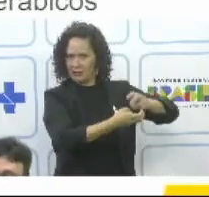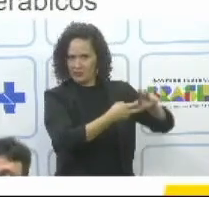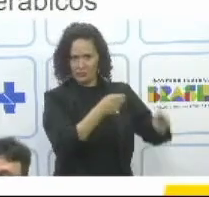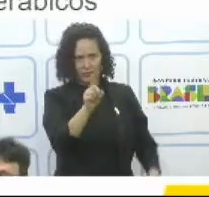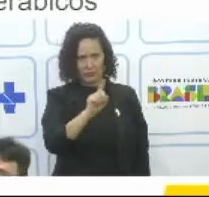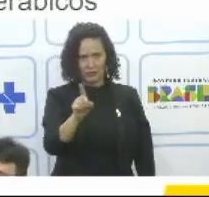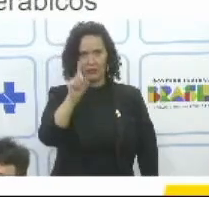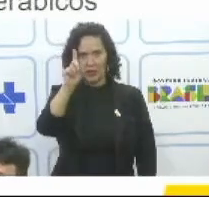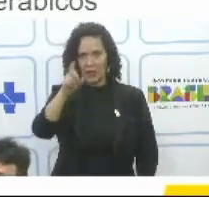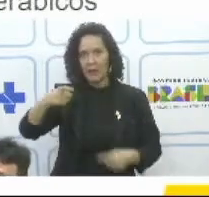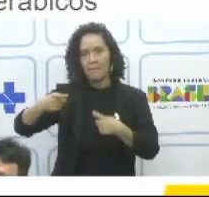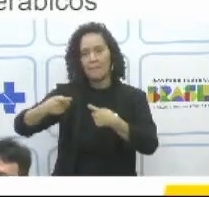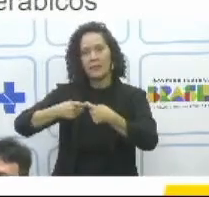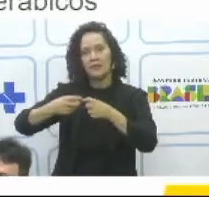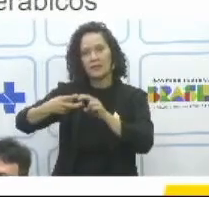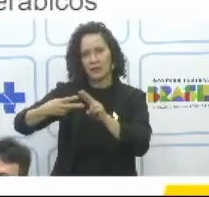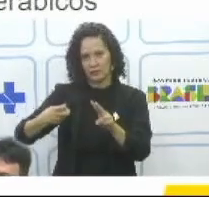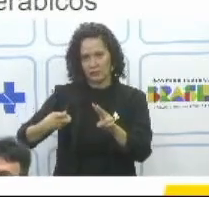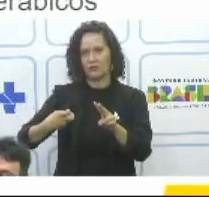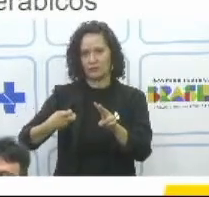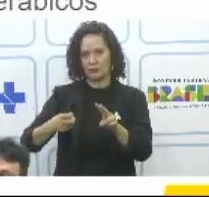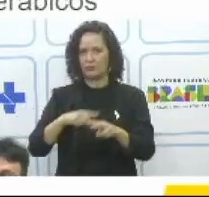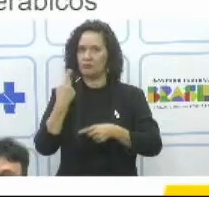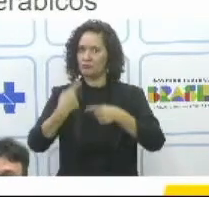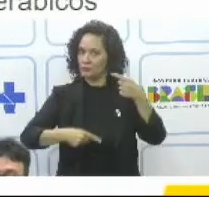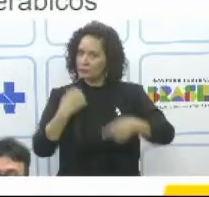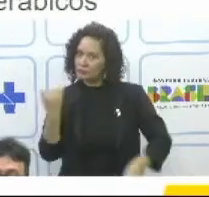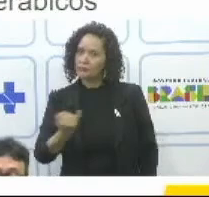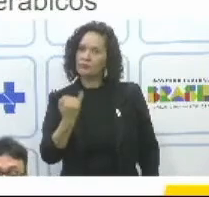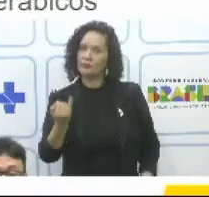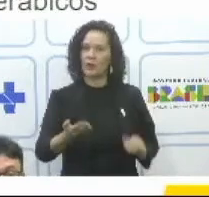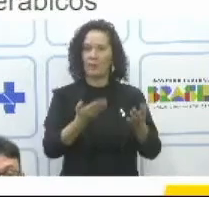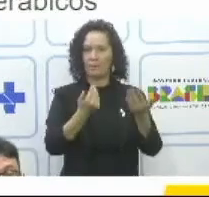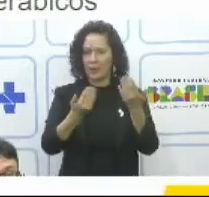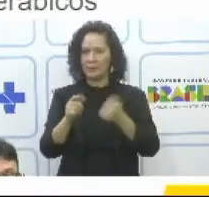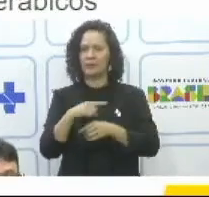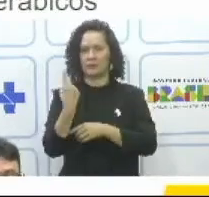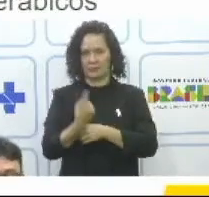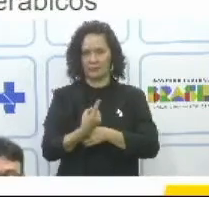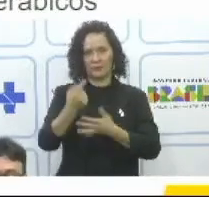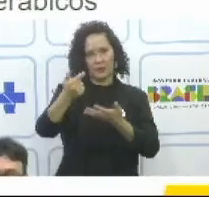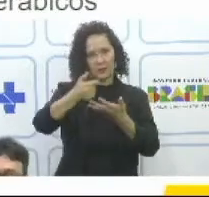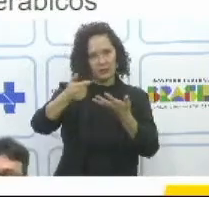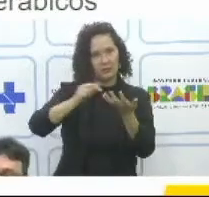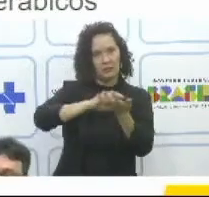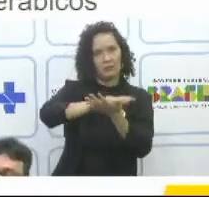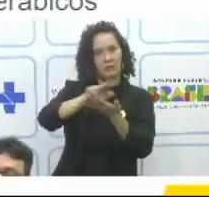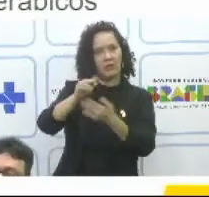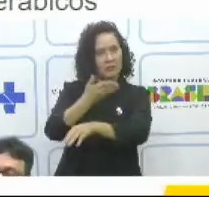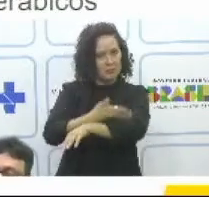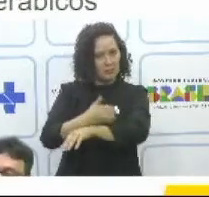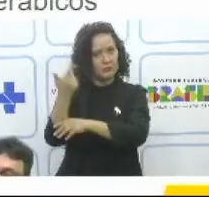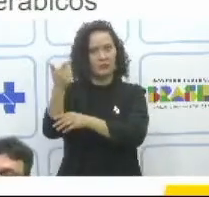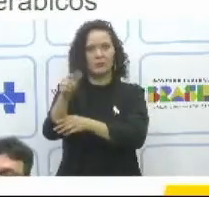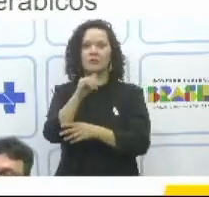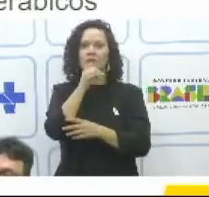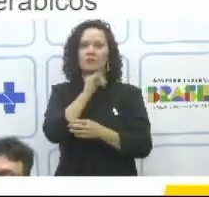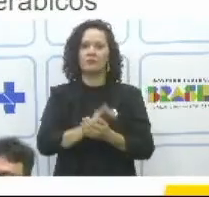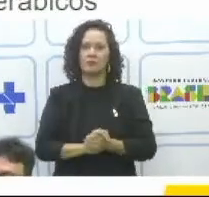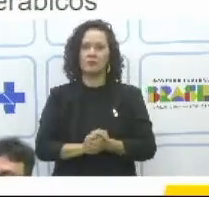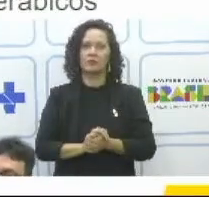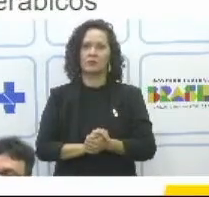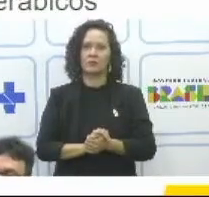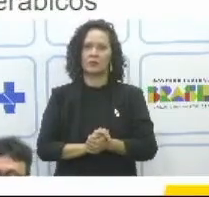indígenas, e sim medicinas indígenas, e tem sido uma discussão muito importante, né? E um conjunto de outras práticas, né, como, né,